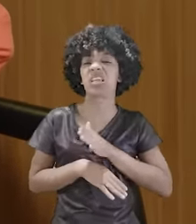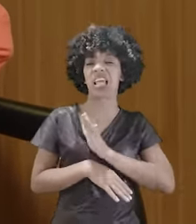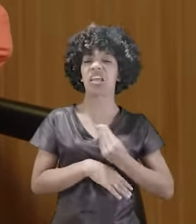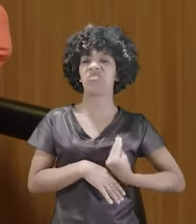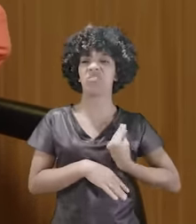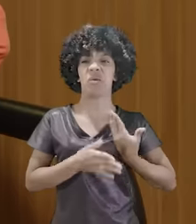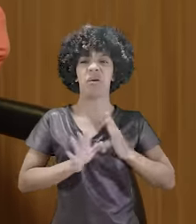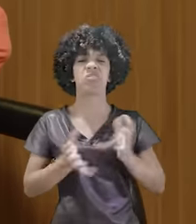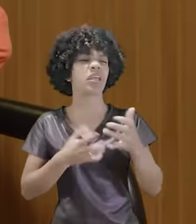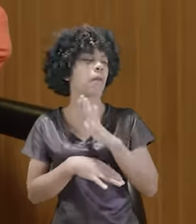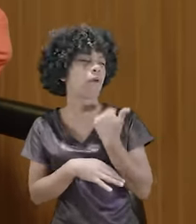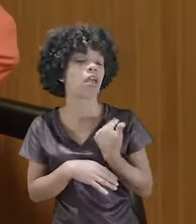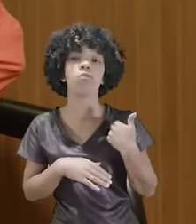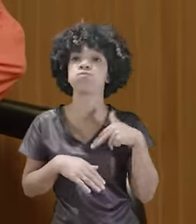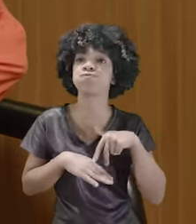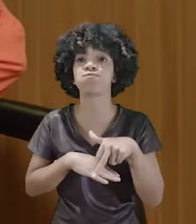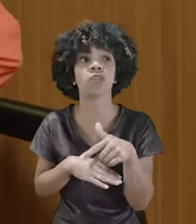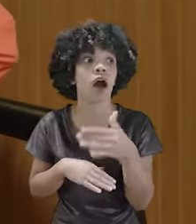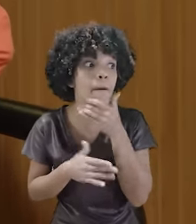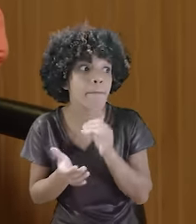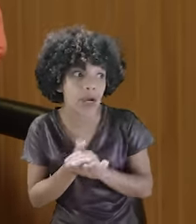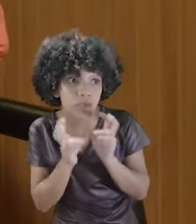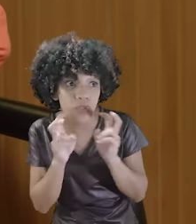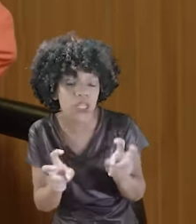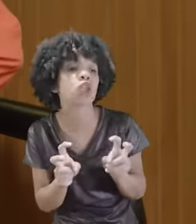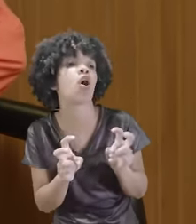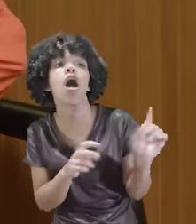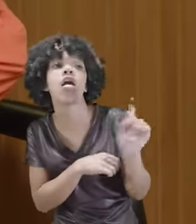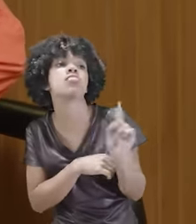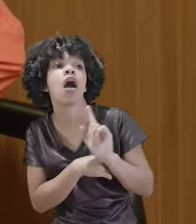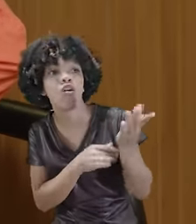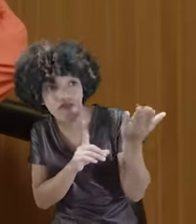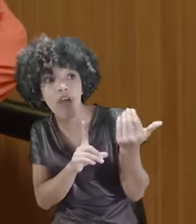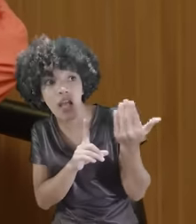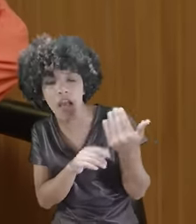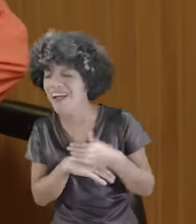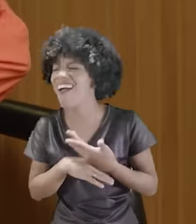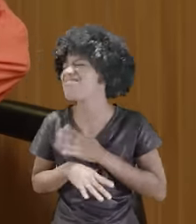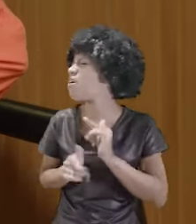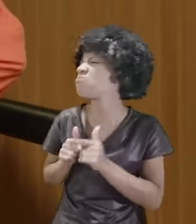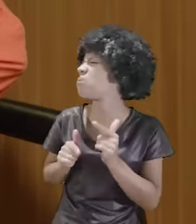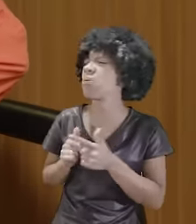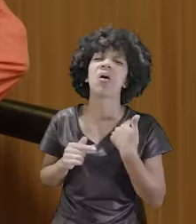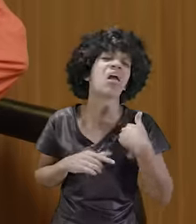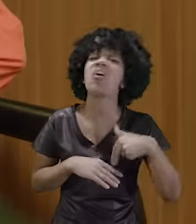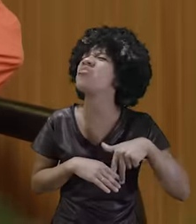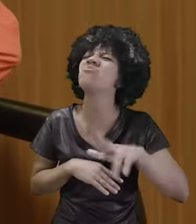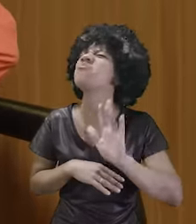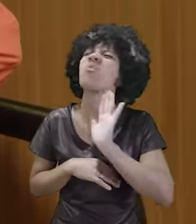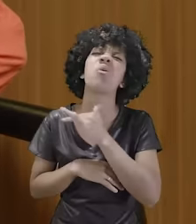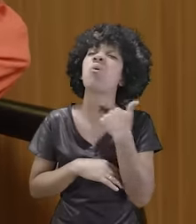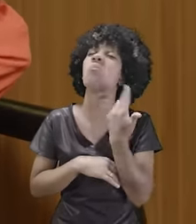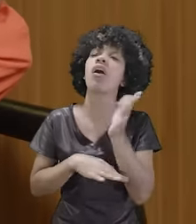eu tô indo andando para voltar lá e meu marido gritou ele não tava marido gritou não vem aqui eu falei não não tem problema e vou